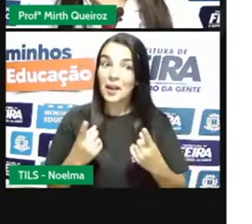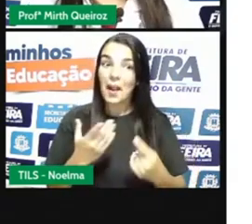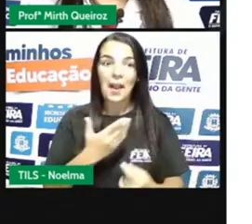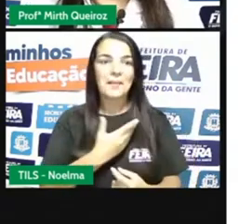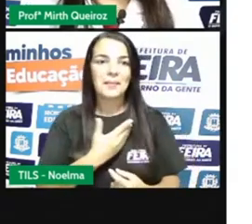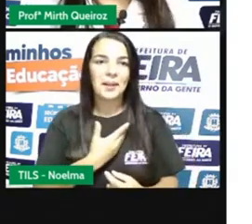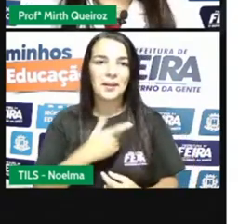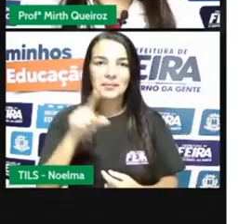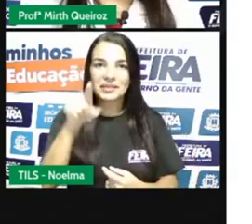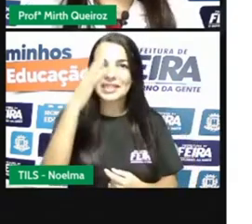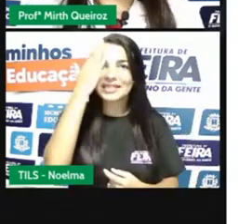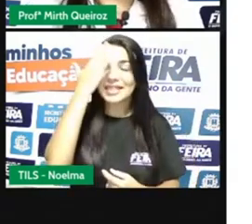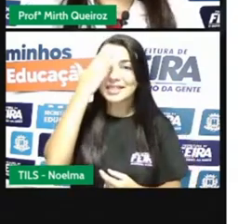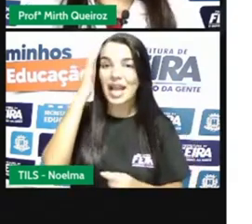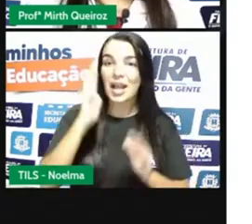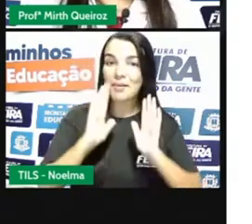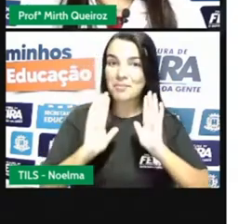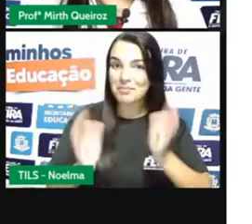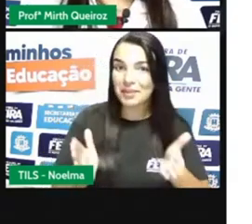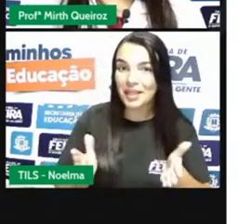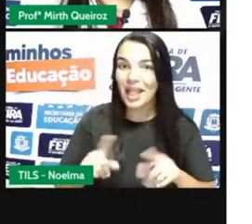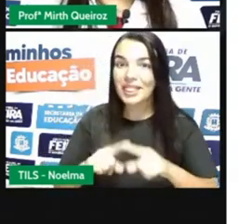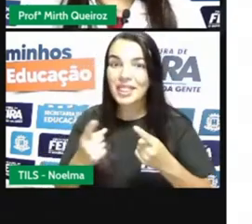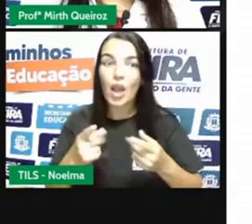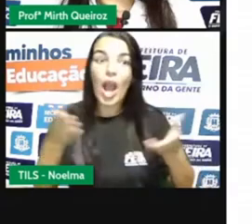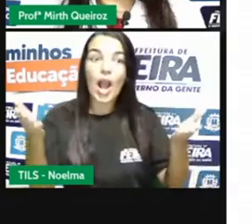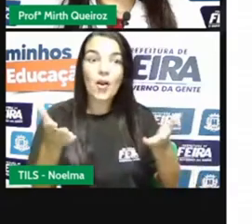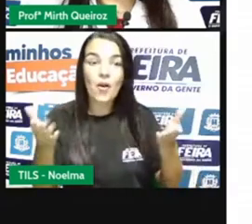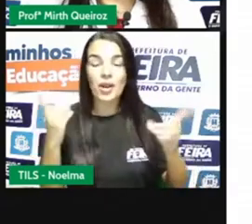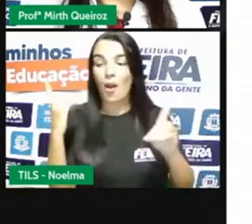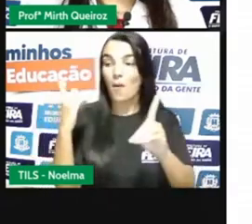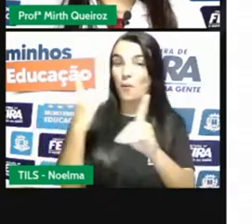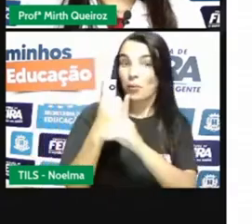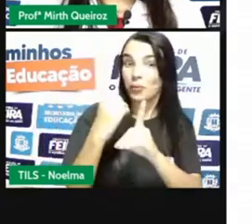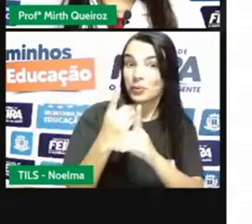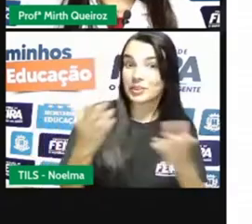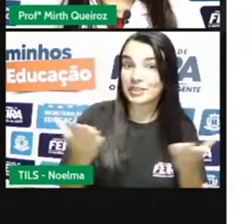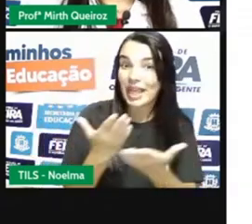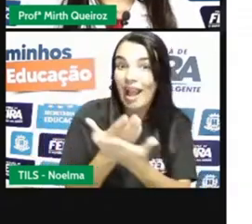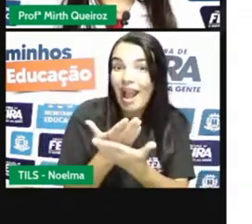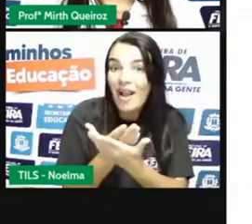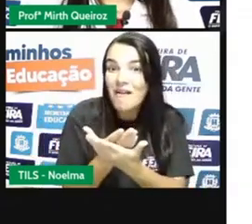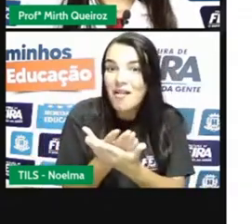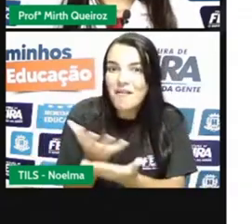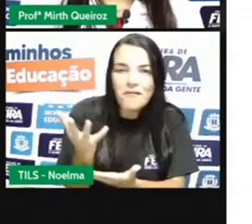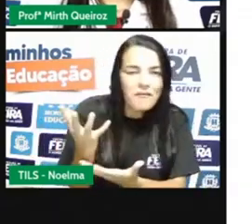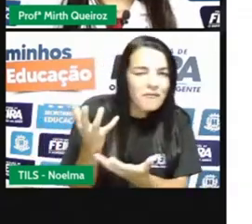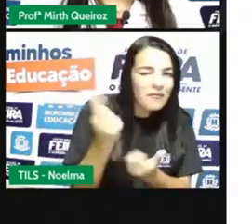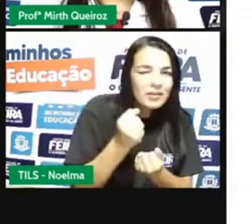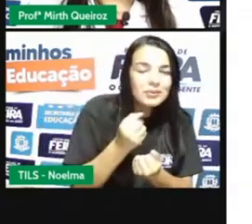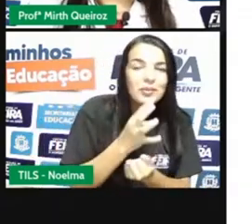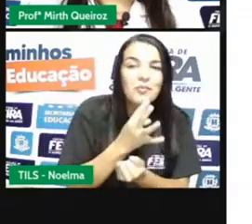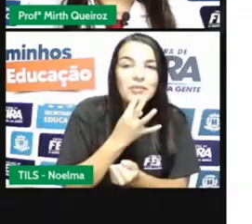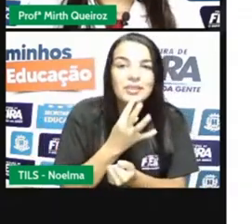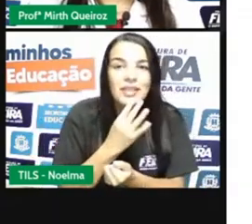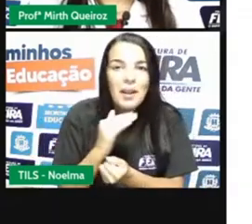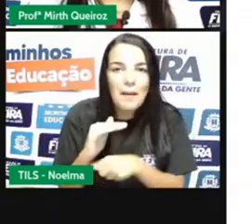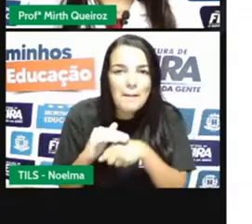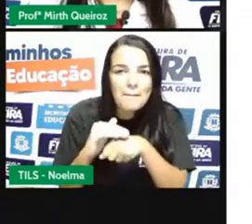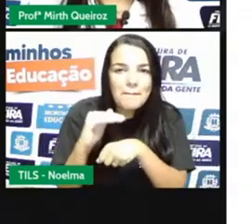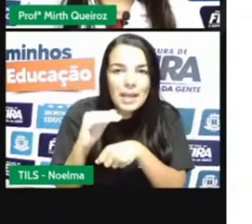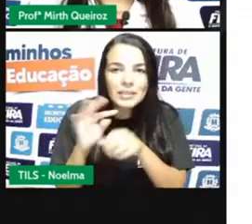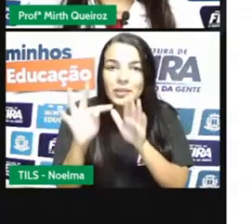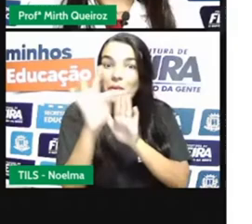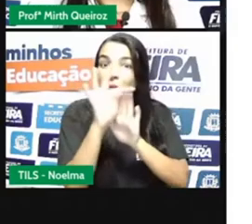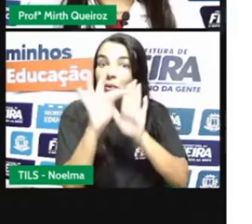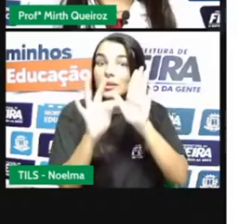amiguinho, sabendo disso, nesse nosso encontro, nós iremos conhecer um pouco mais acerca